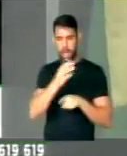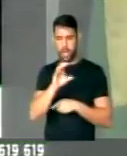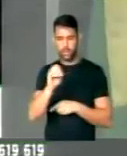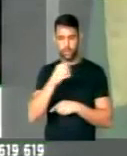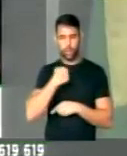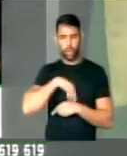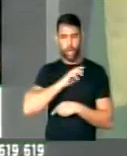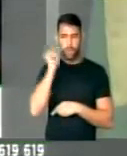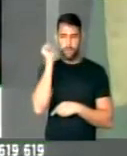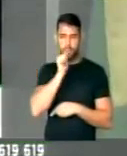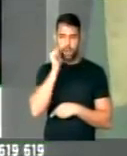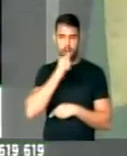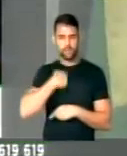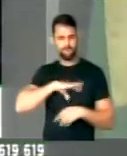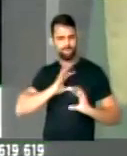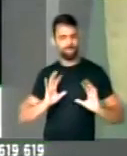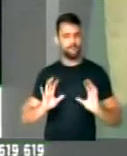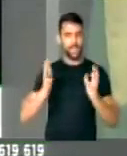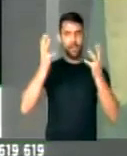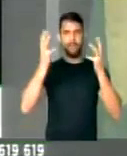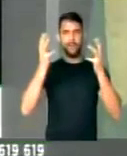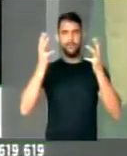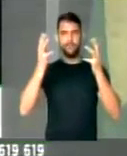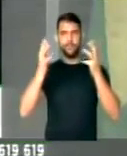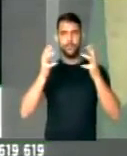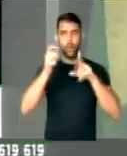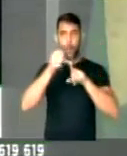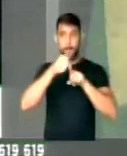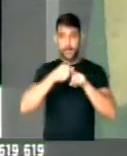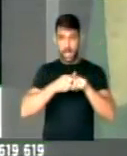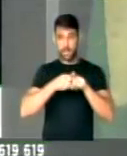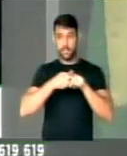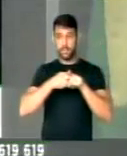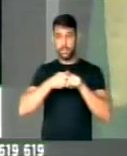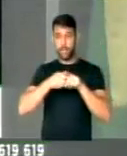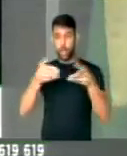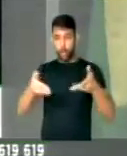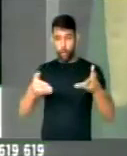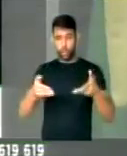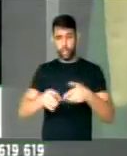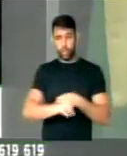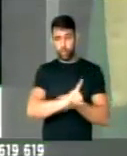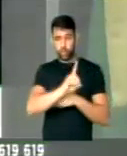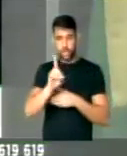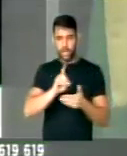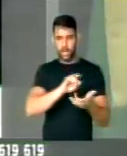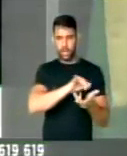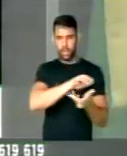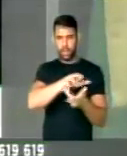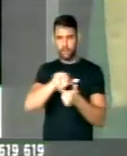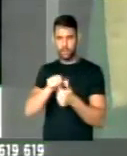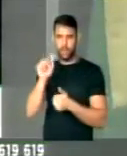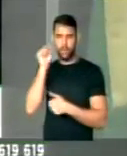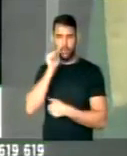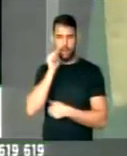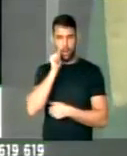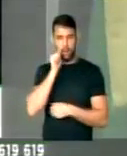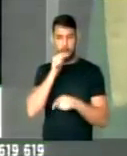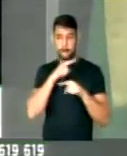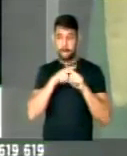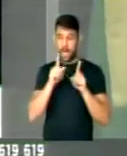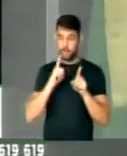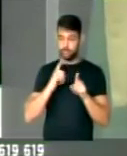nós mulheres celebramos o mês e hoje o Dia Internacional da Mulher. Mas